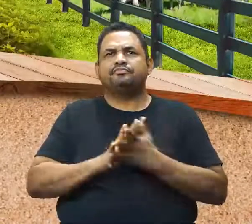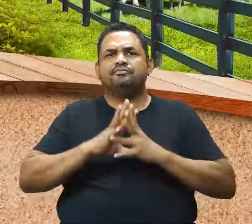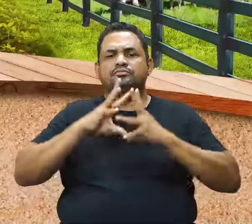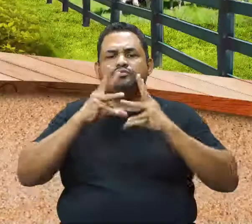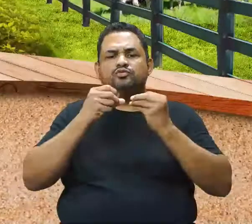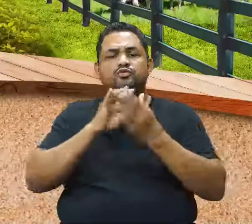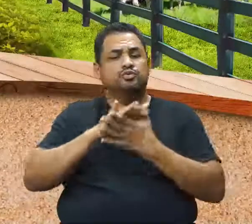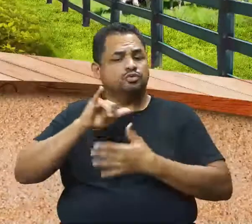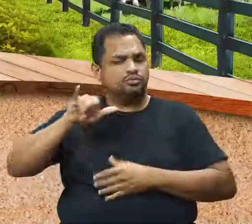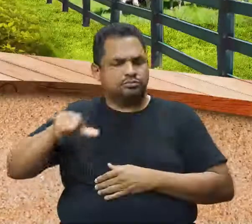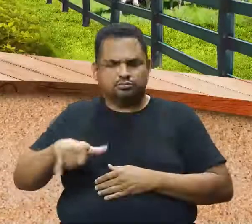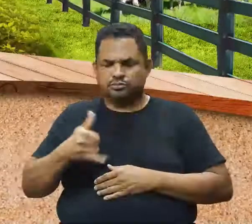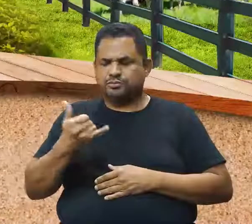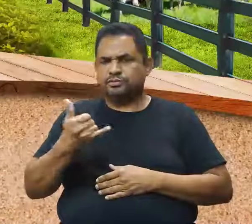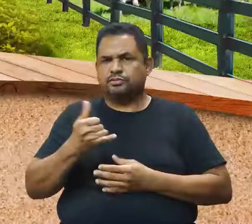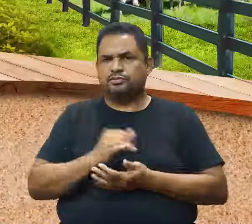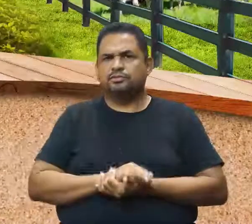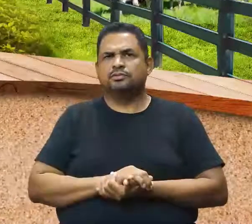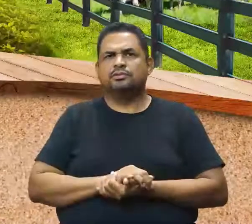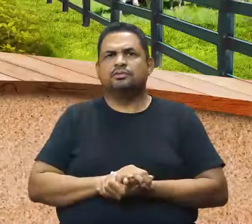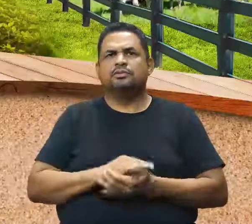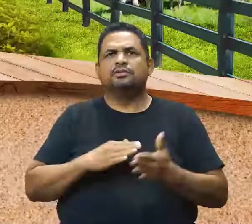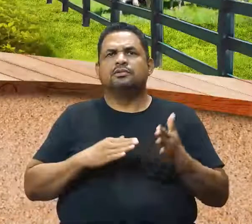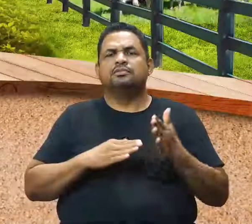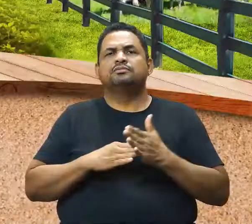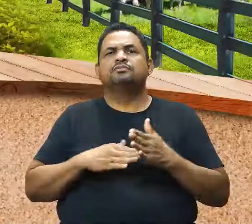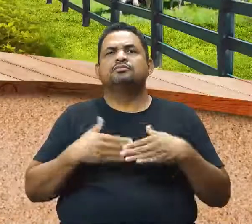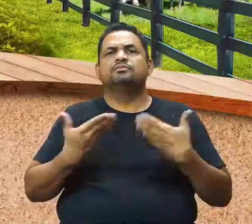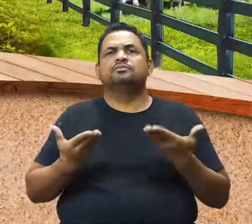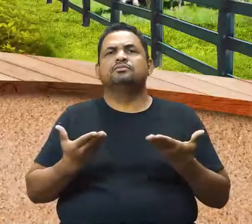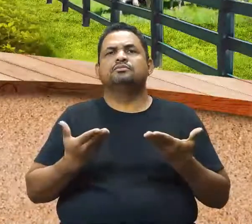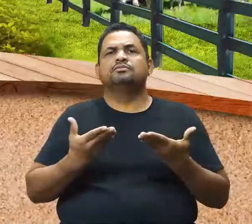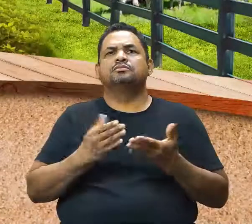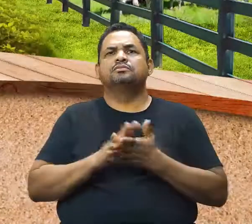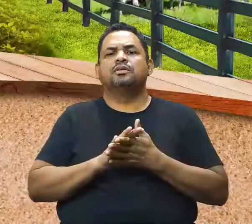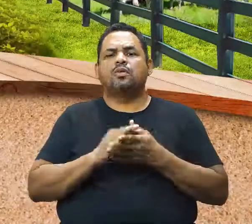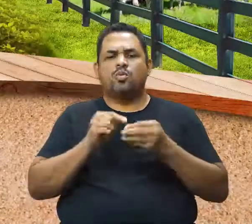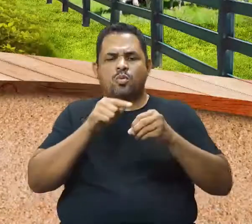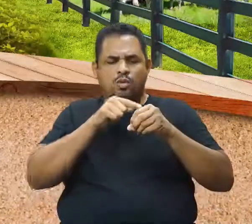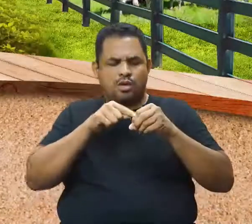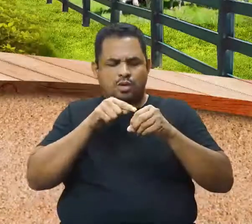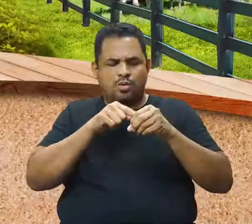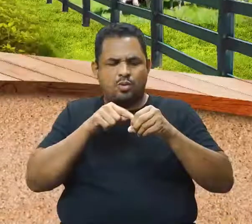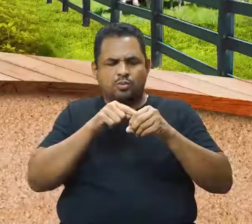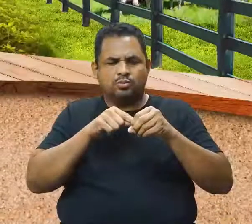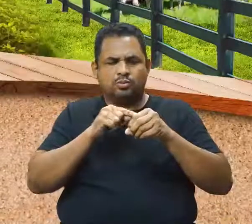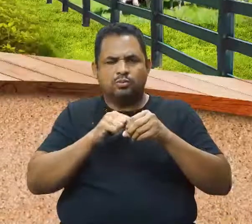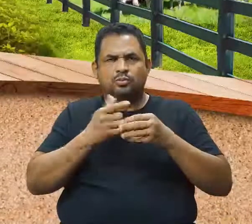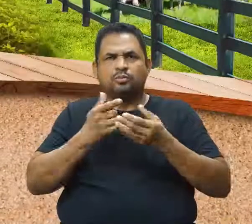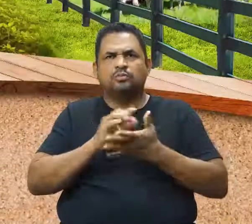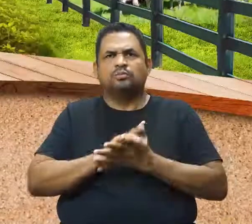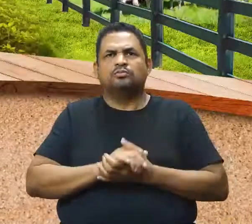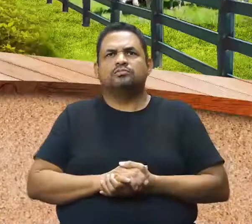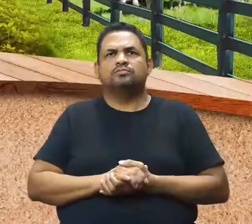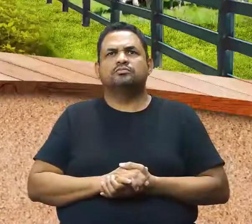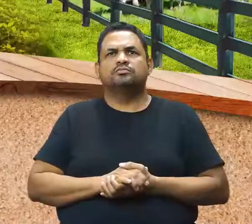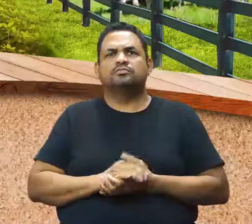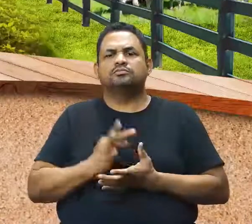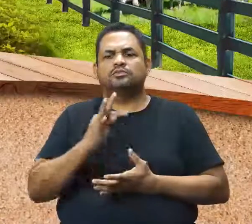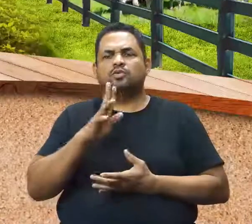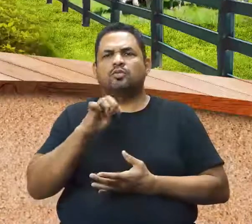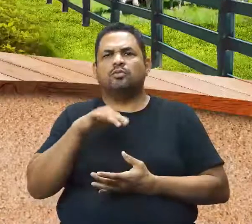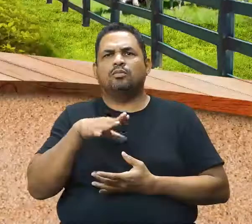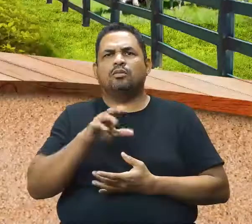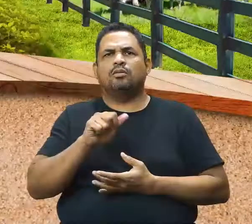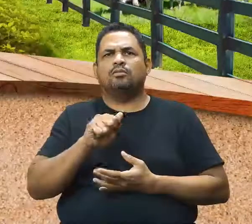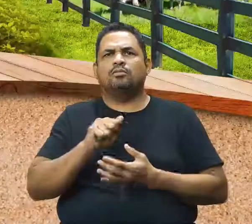tudo se aproveita. Até o caroço. tá bom? Que o do Tucumã